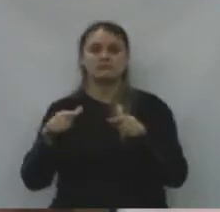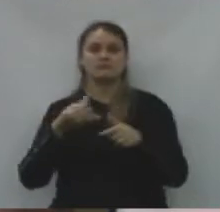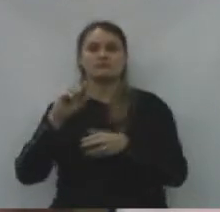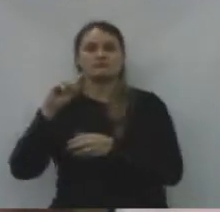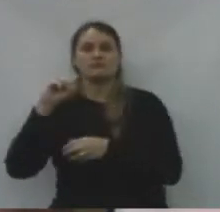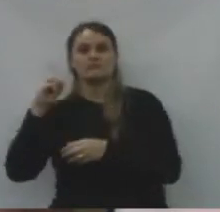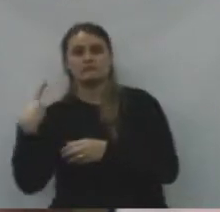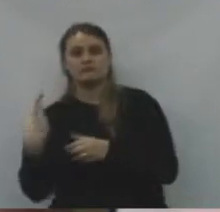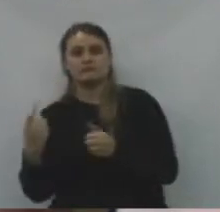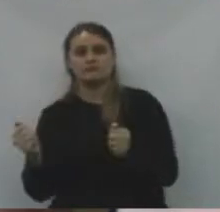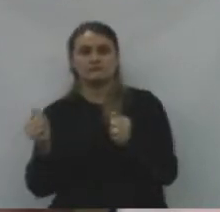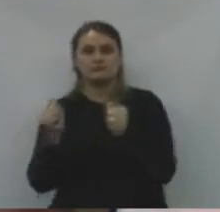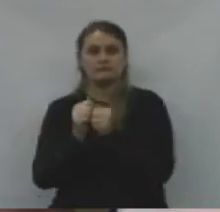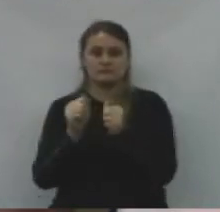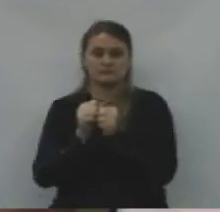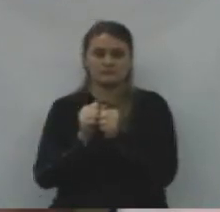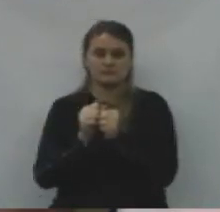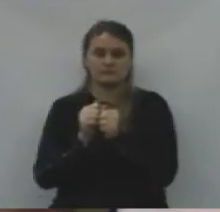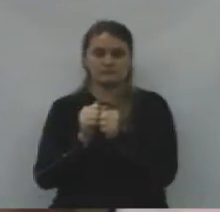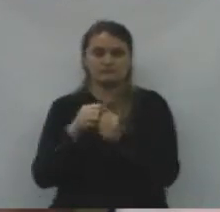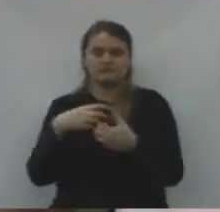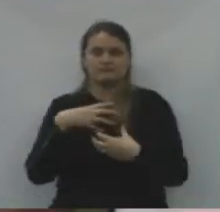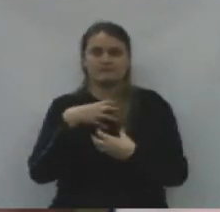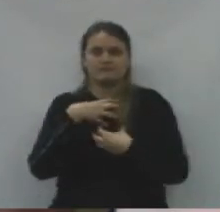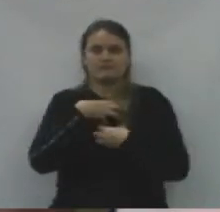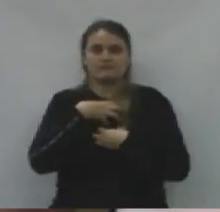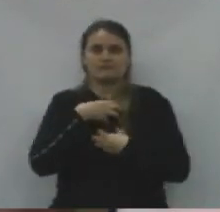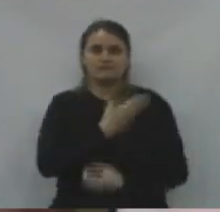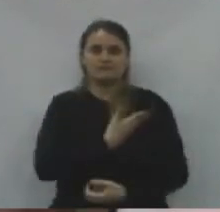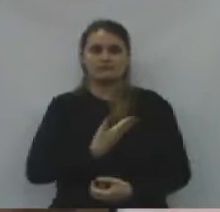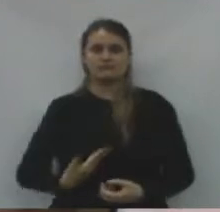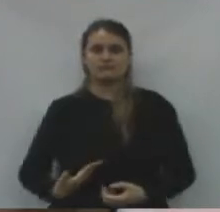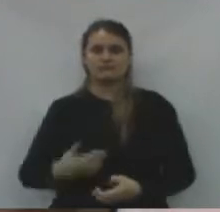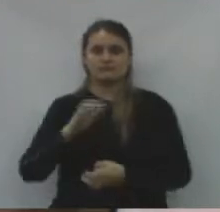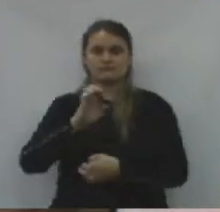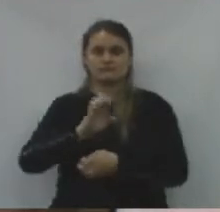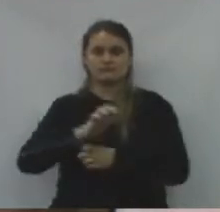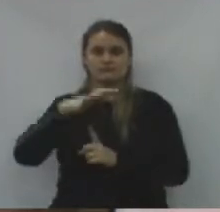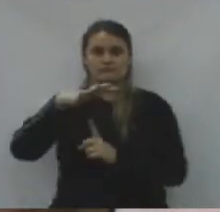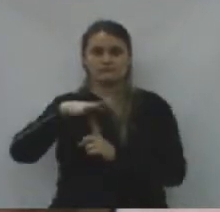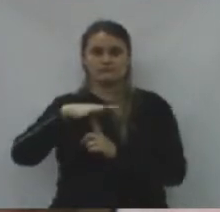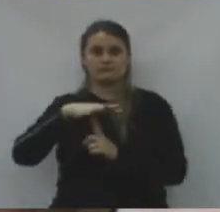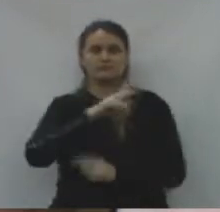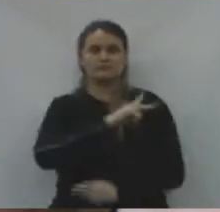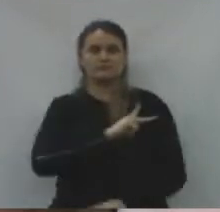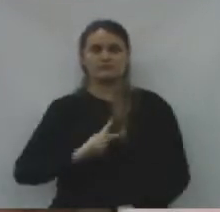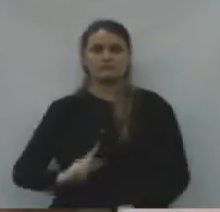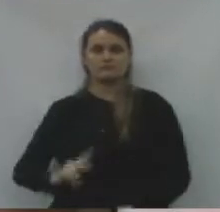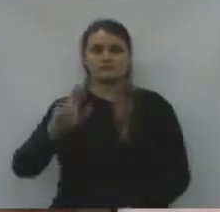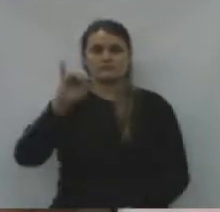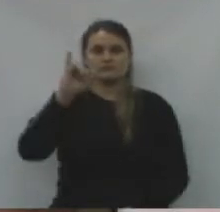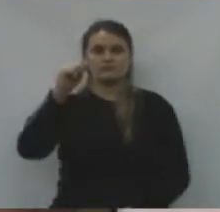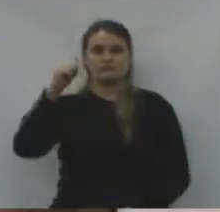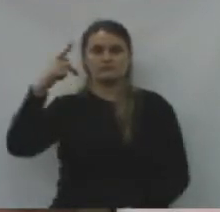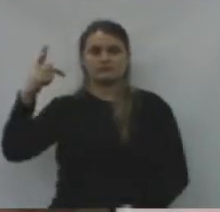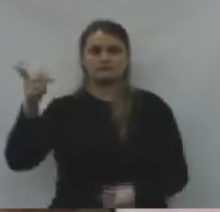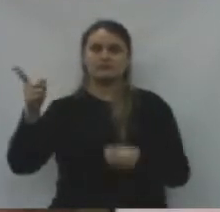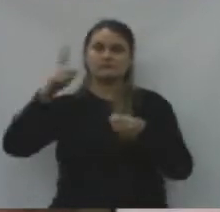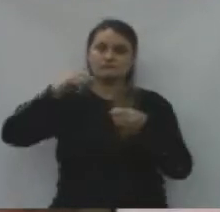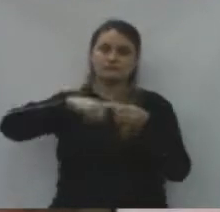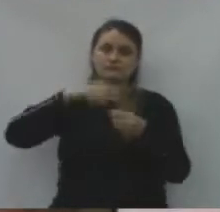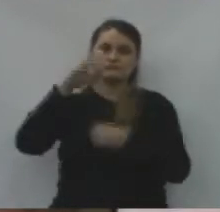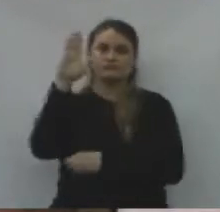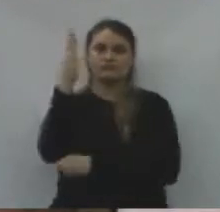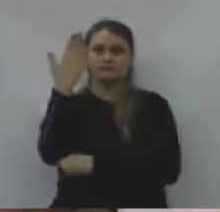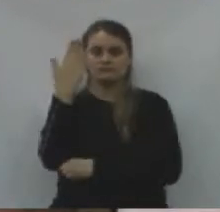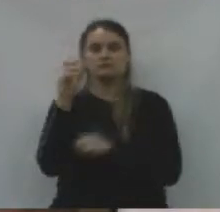deputados e principalmente a sensibilidade do governo do paraná eo presidente do iap volta da gatinha ter o